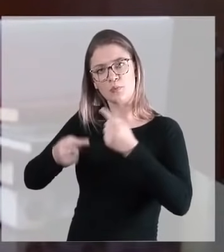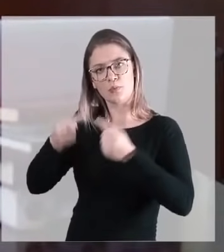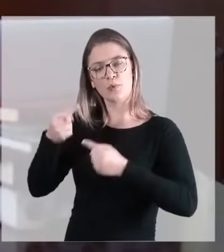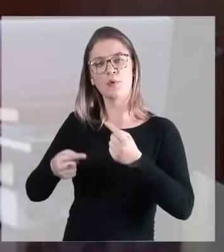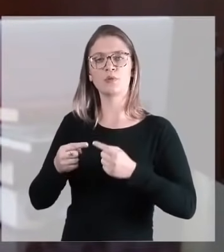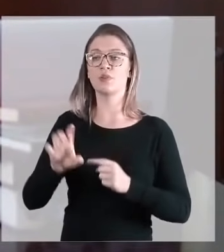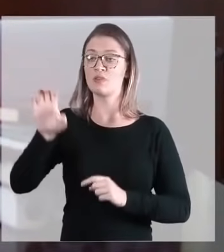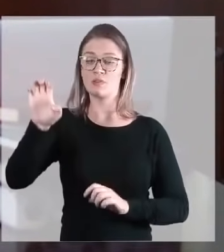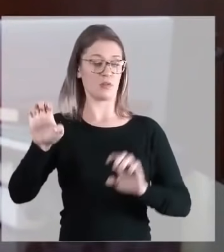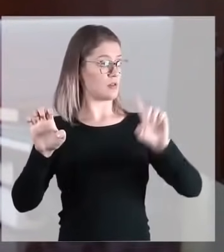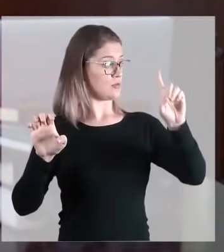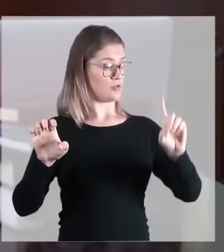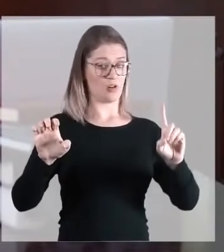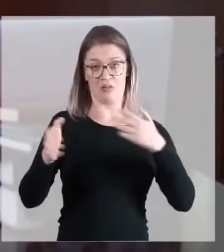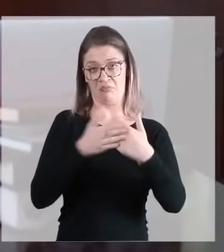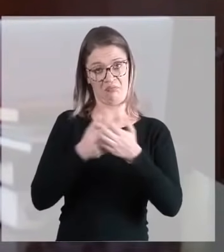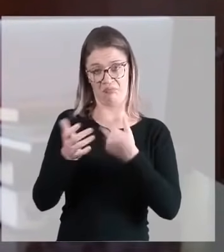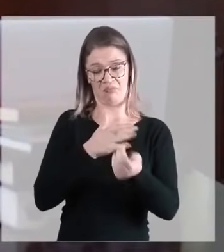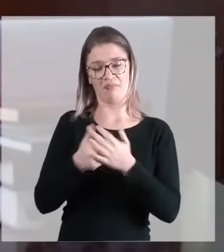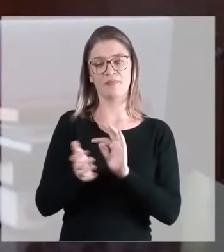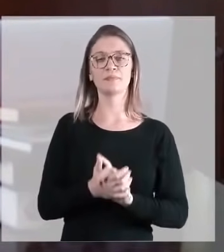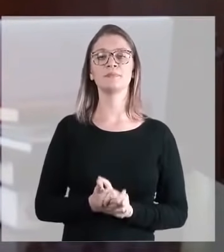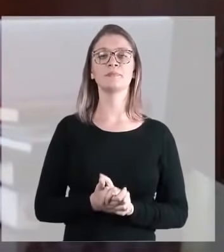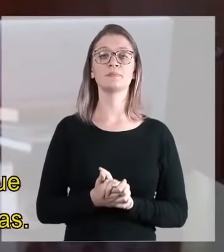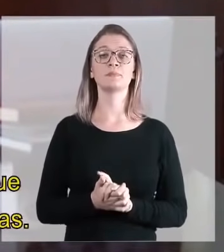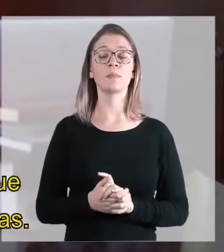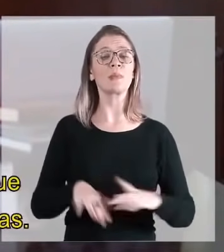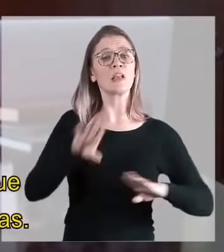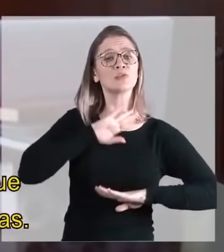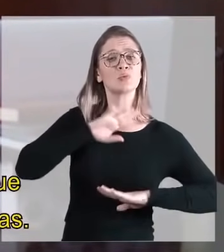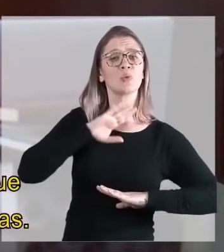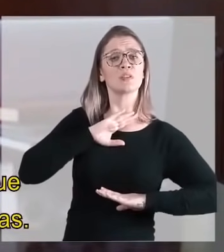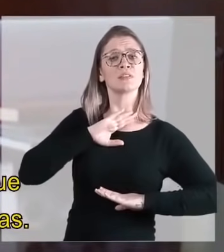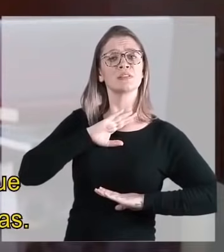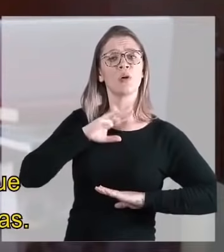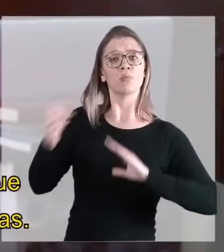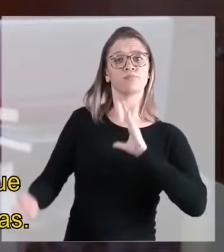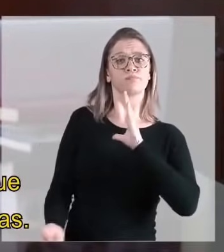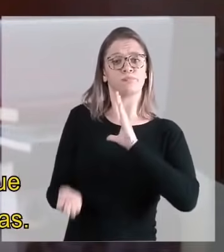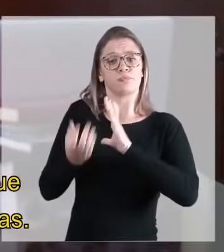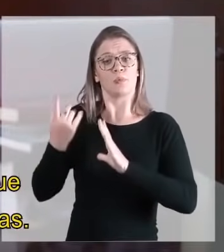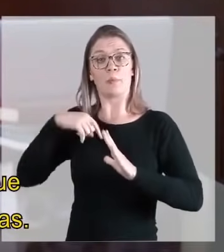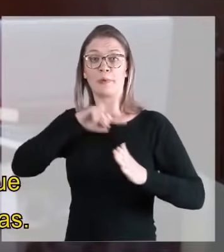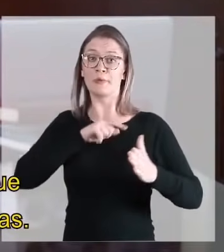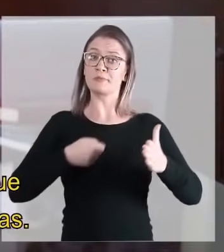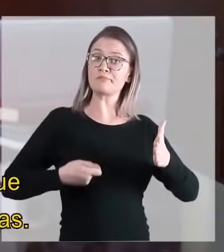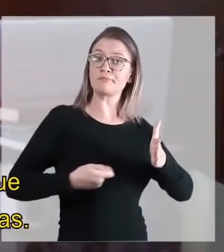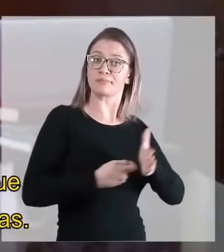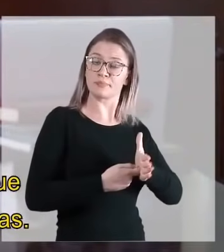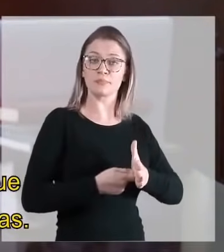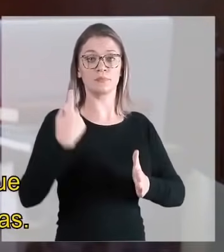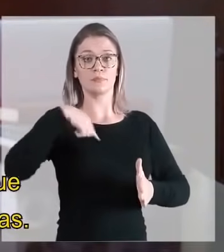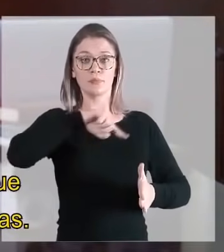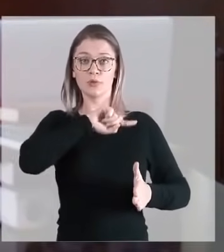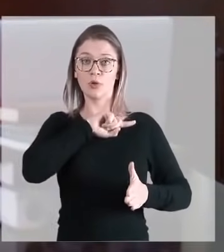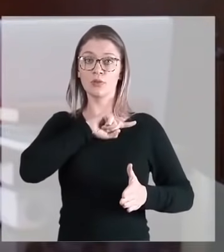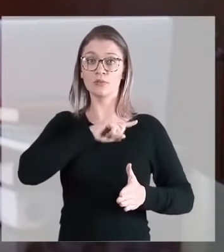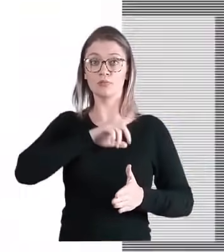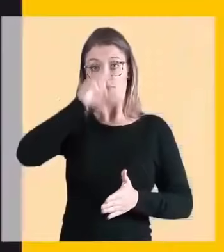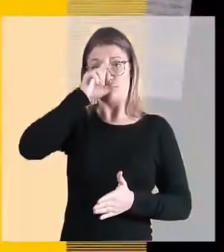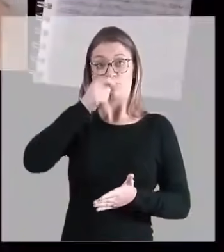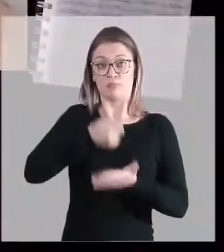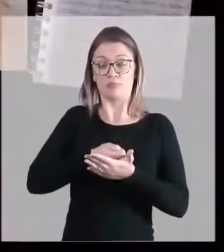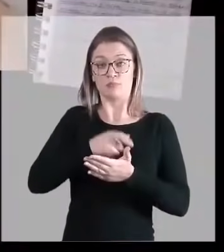de direita, muitos desses casos chegam para nós para que a gente denuncie, para que a gente tente tomar providências. Um